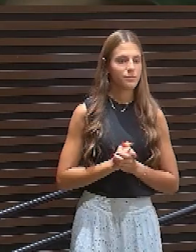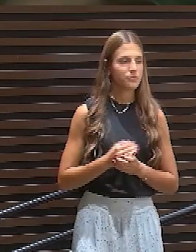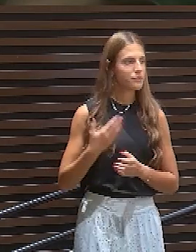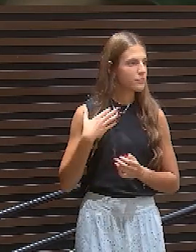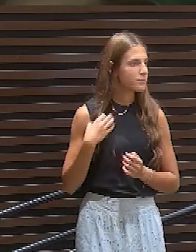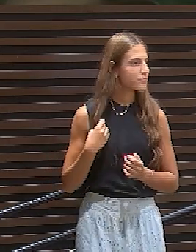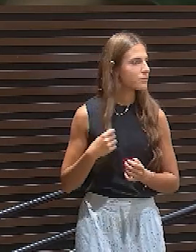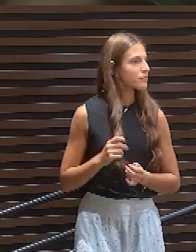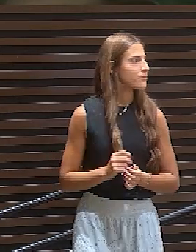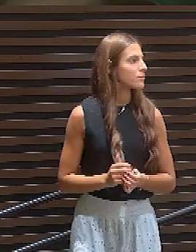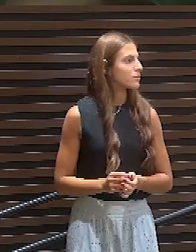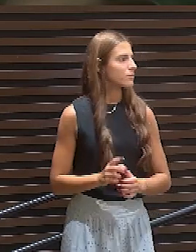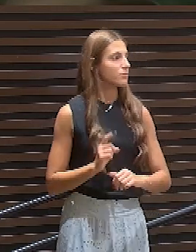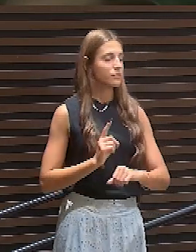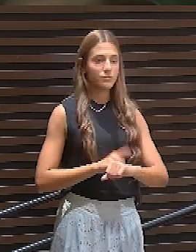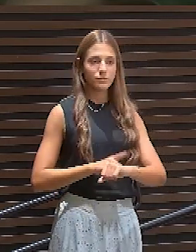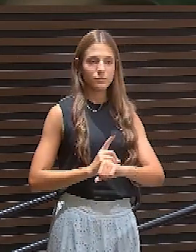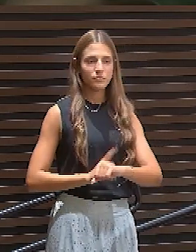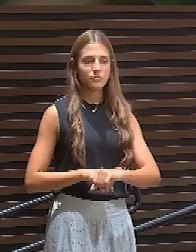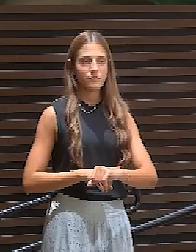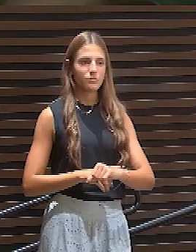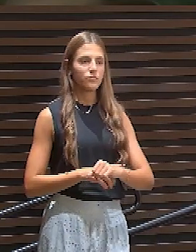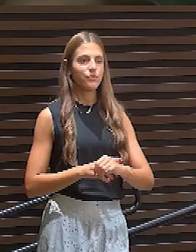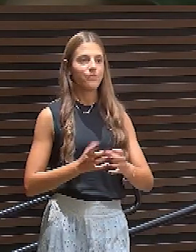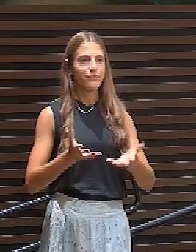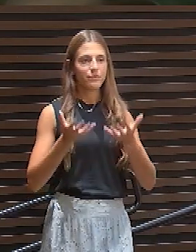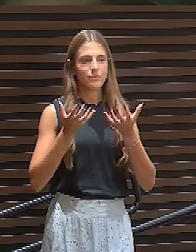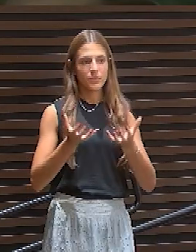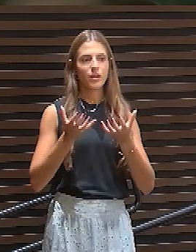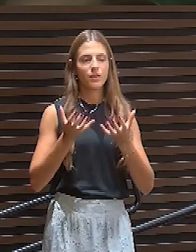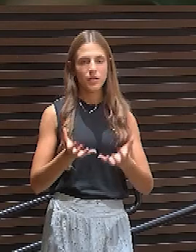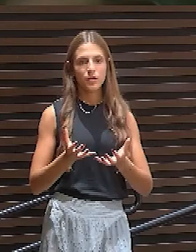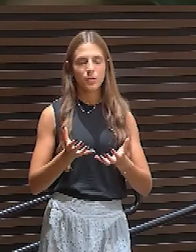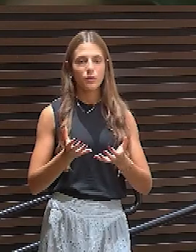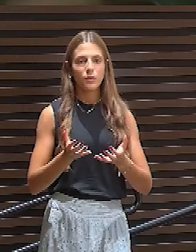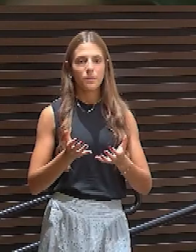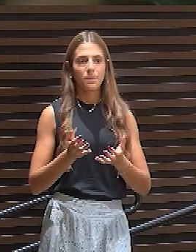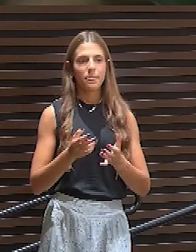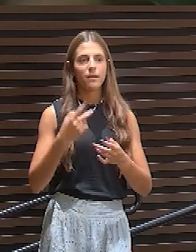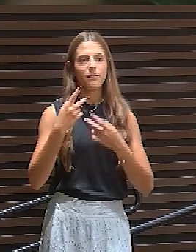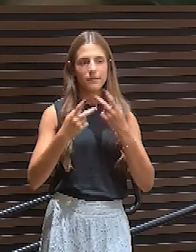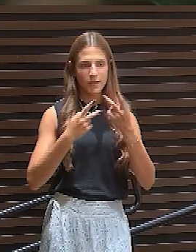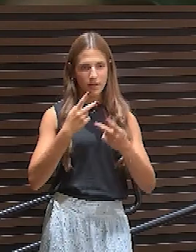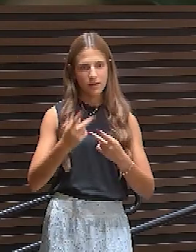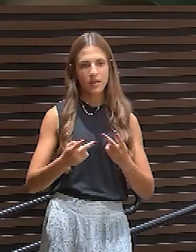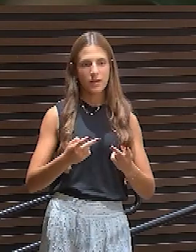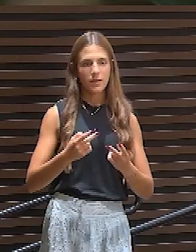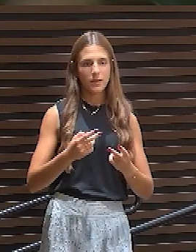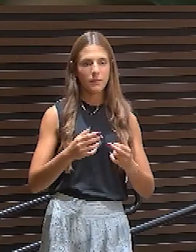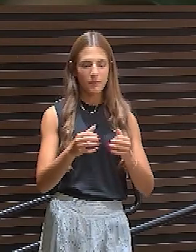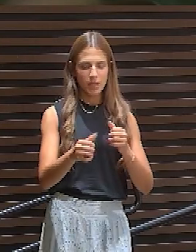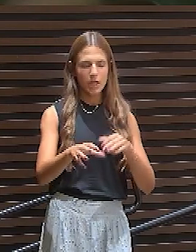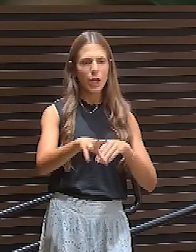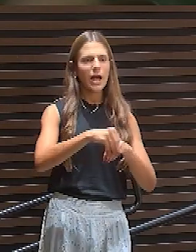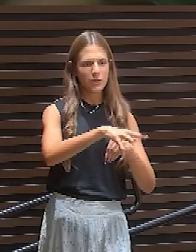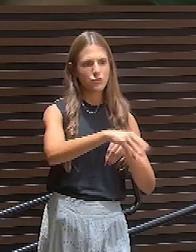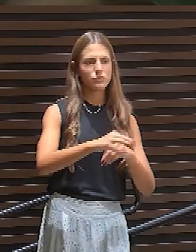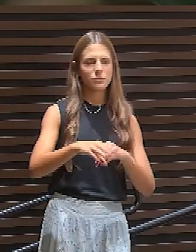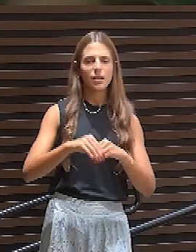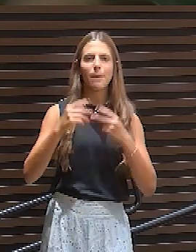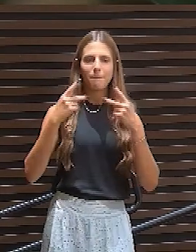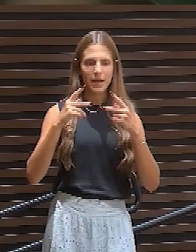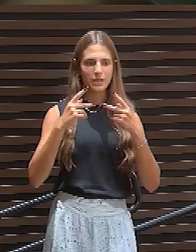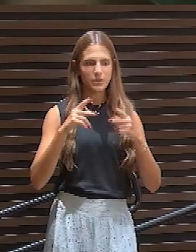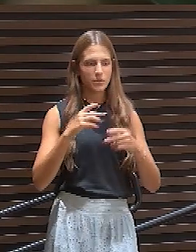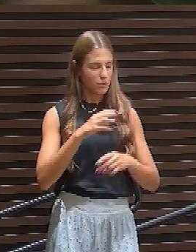Quando Carey tentou convencer outros pastores a se reunirem à sua missão, um ancião batista lhe